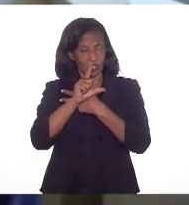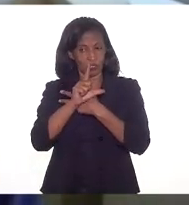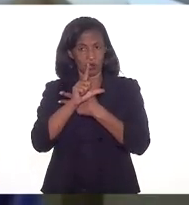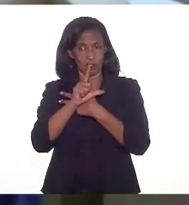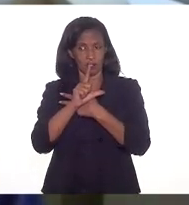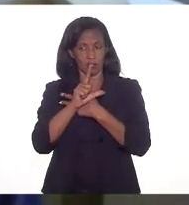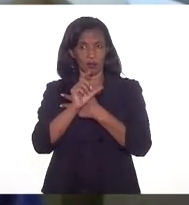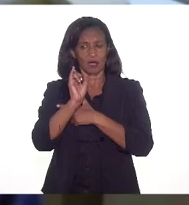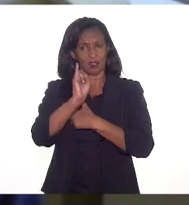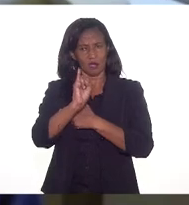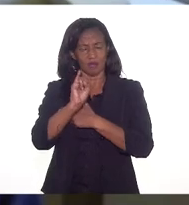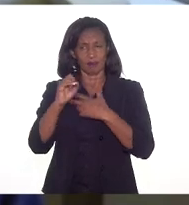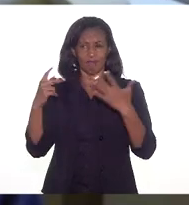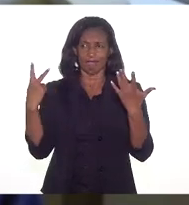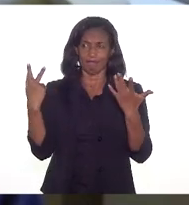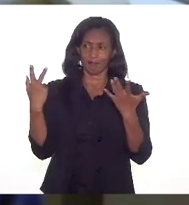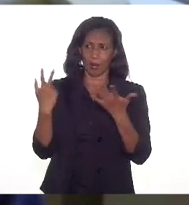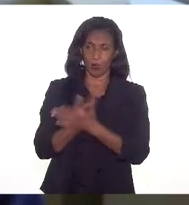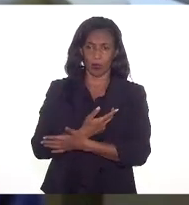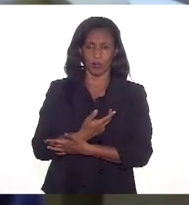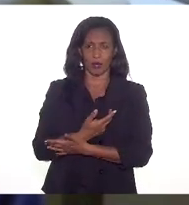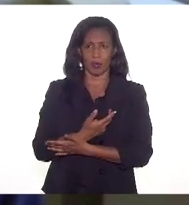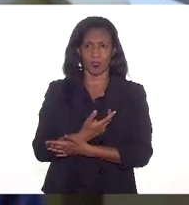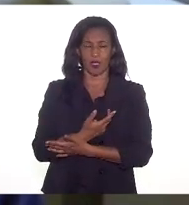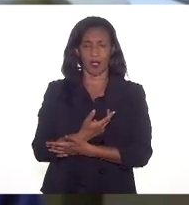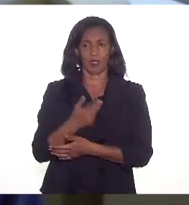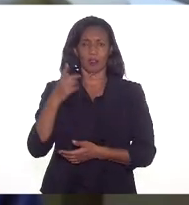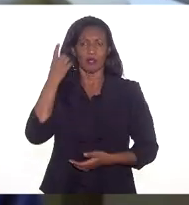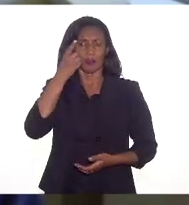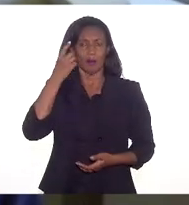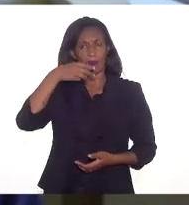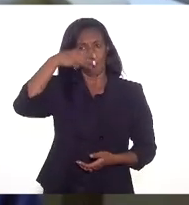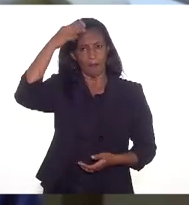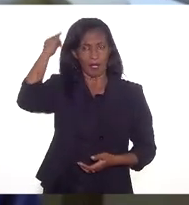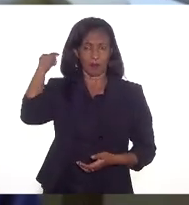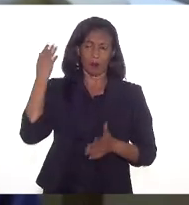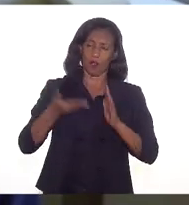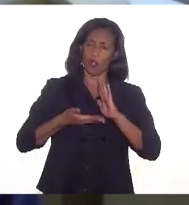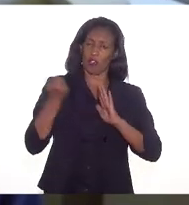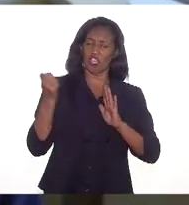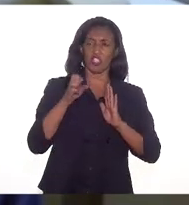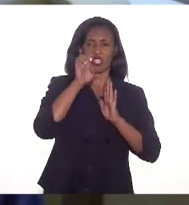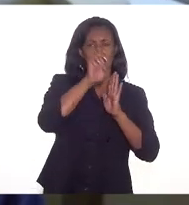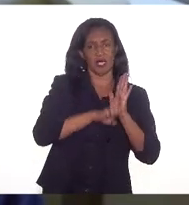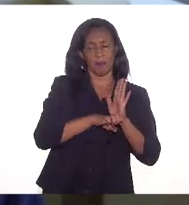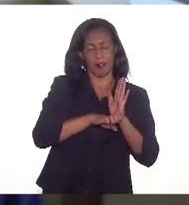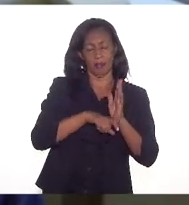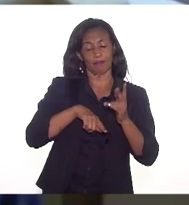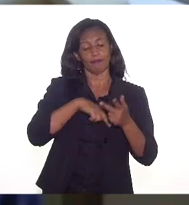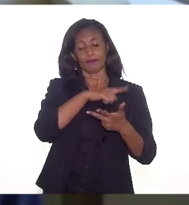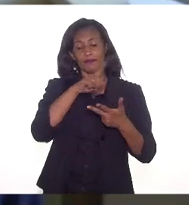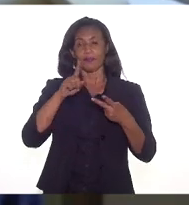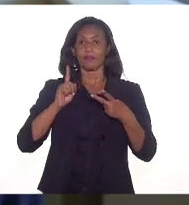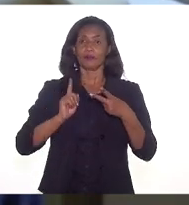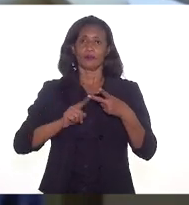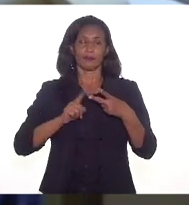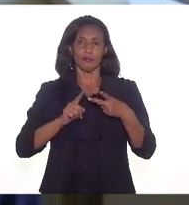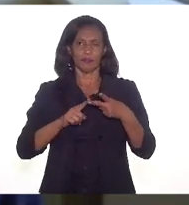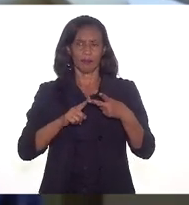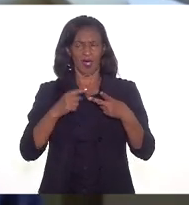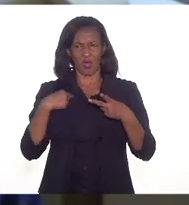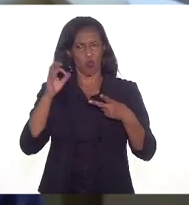o deputado Márcio Pacheco concorde com a tese, eu retiro essa emenda. E a segunda questão, eu não vou